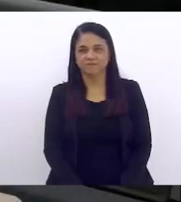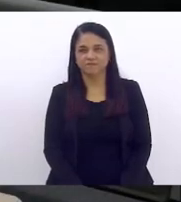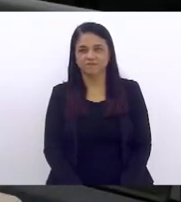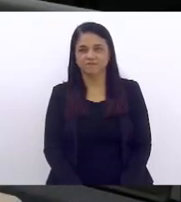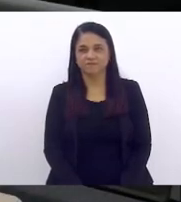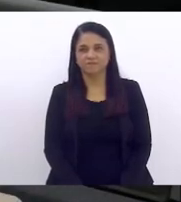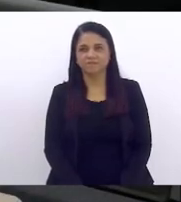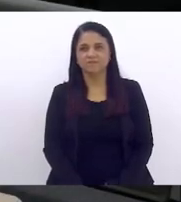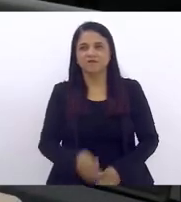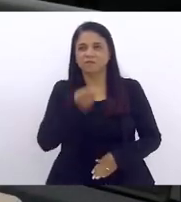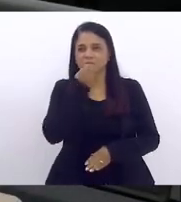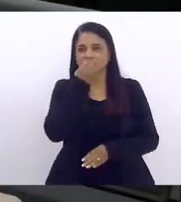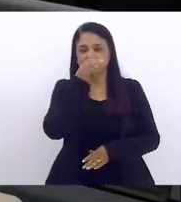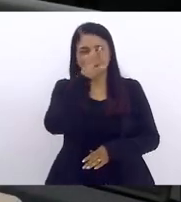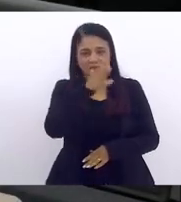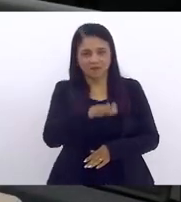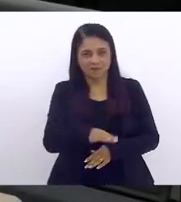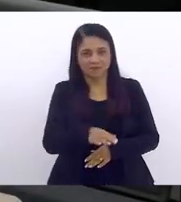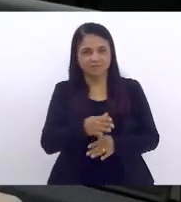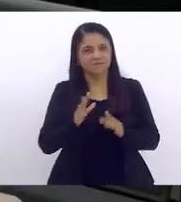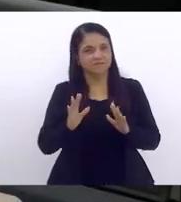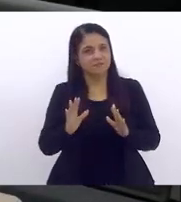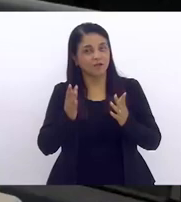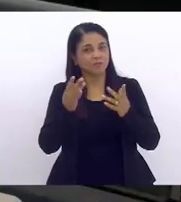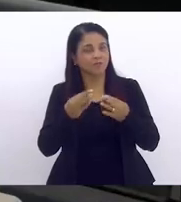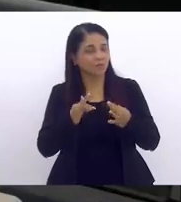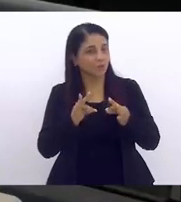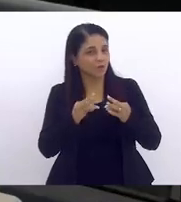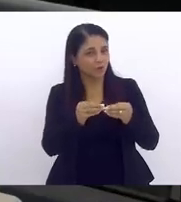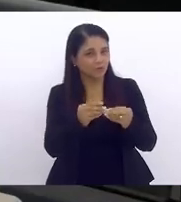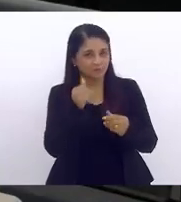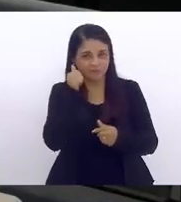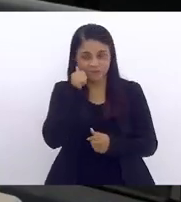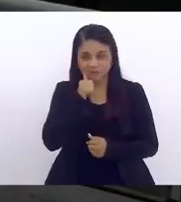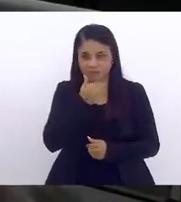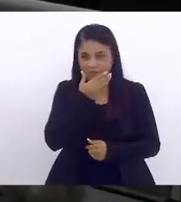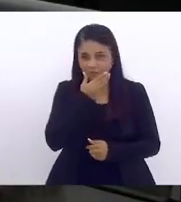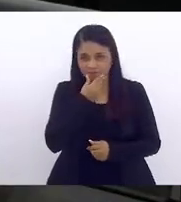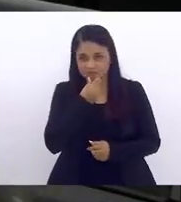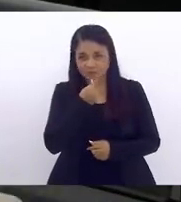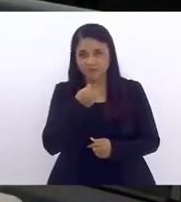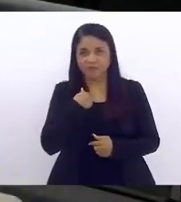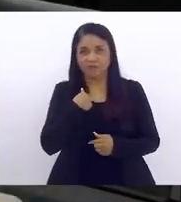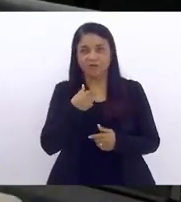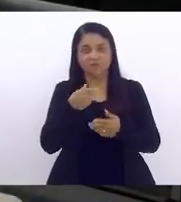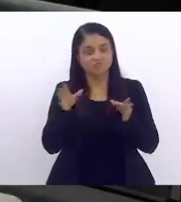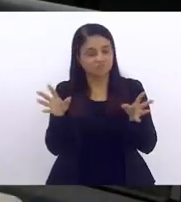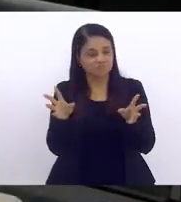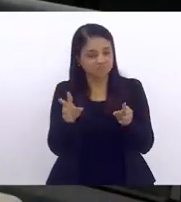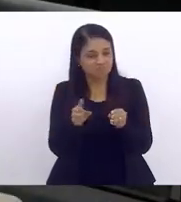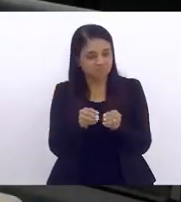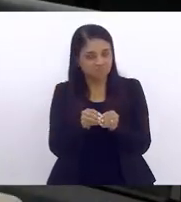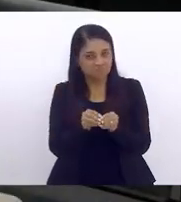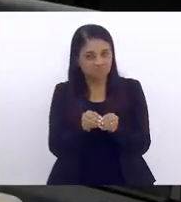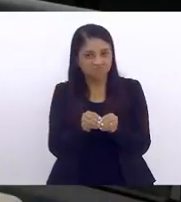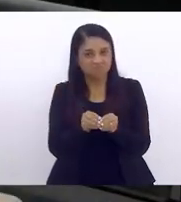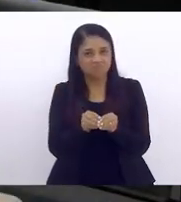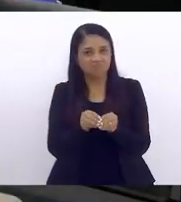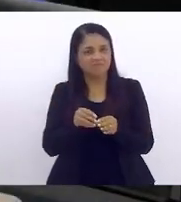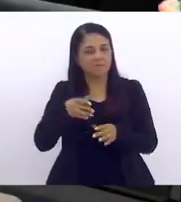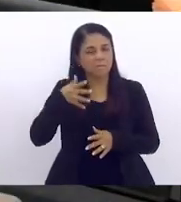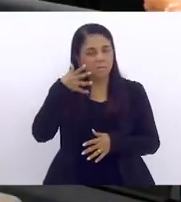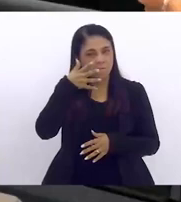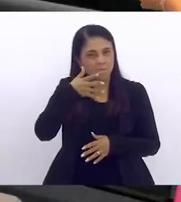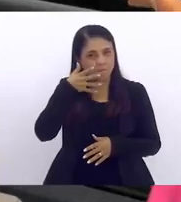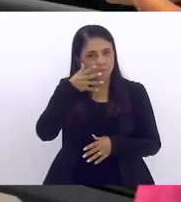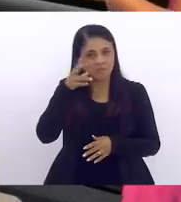Boa tarde, saúdo a todas e todos. E eu trouxe aqui um resumo da